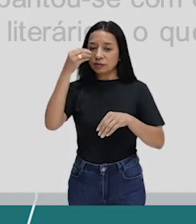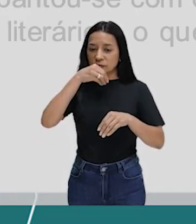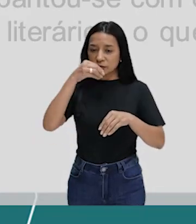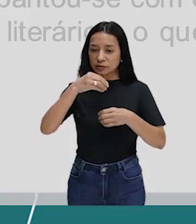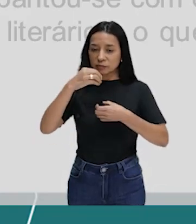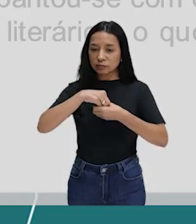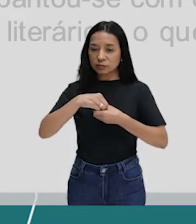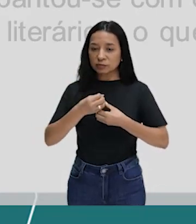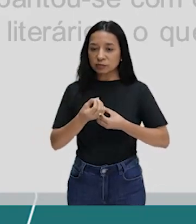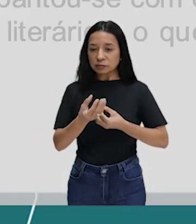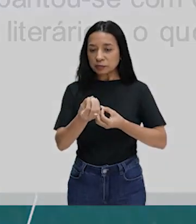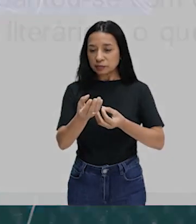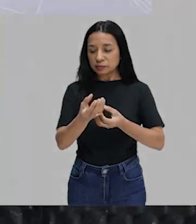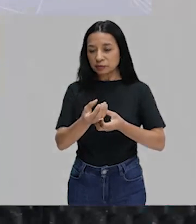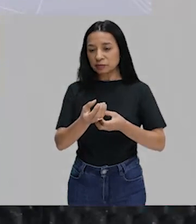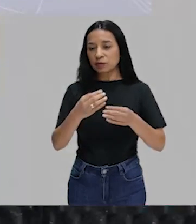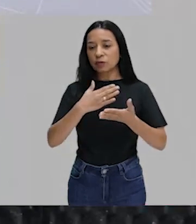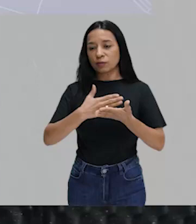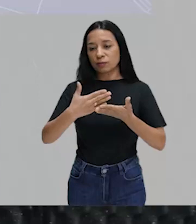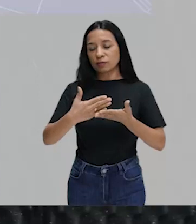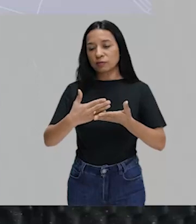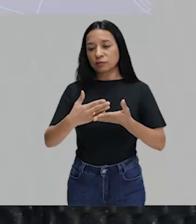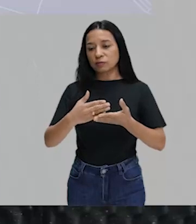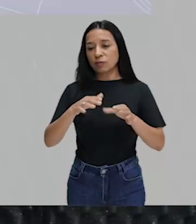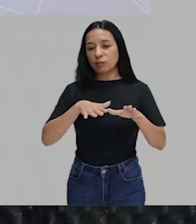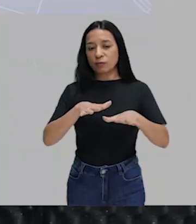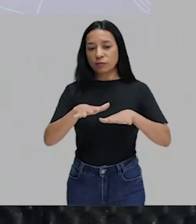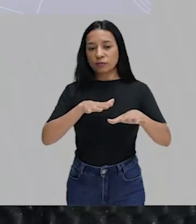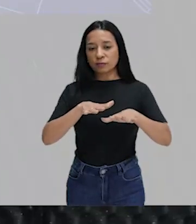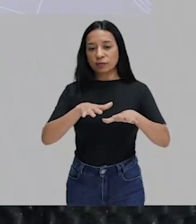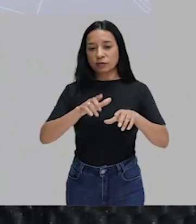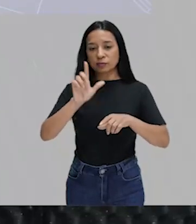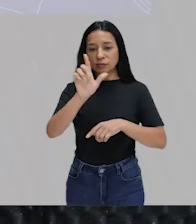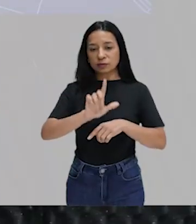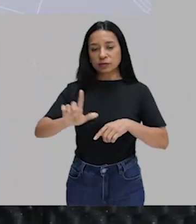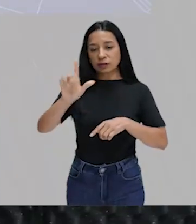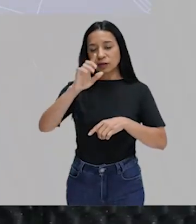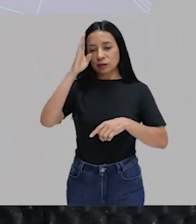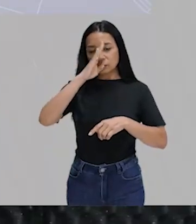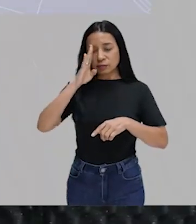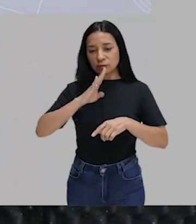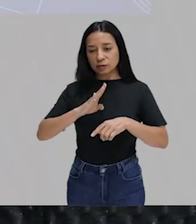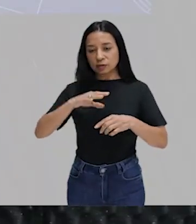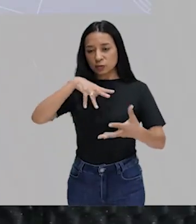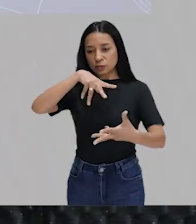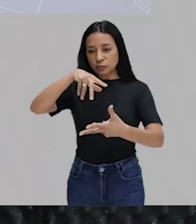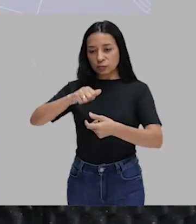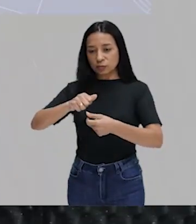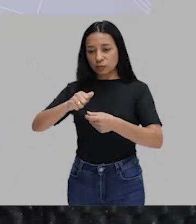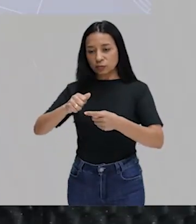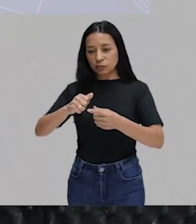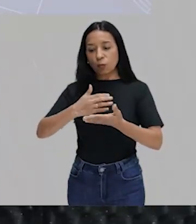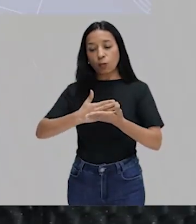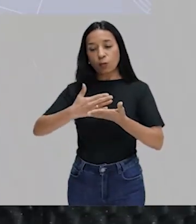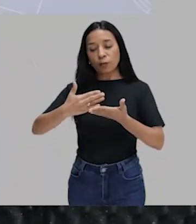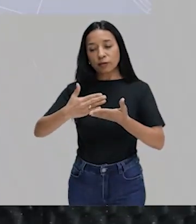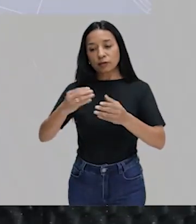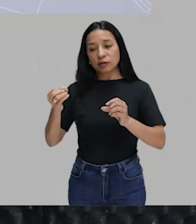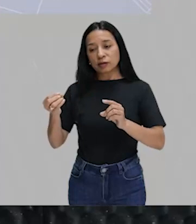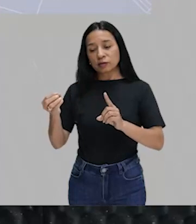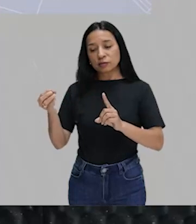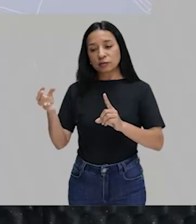e começar um grande movimento literário no Brasil e no mundo, a partir da Semana de Arte Moderna, que é o